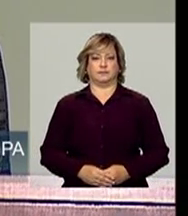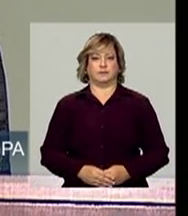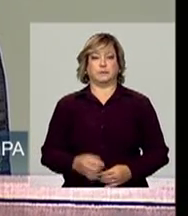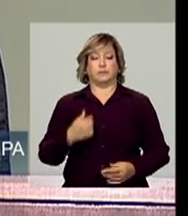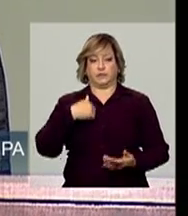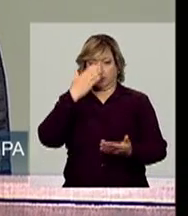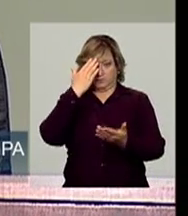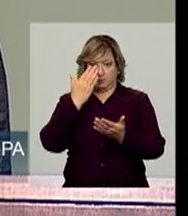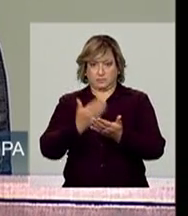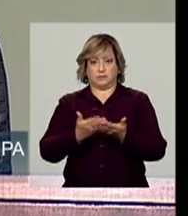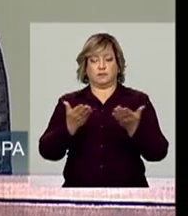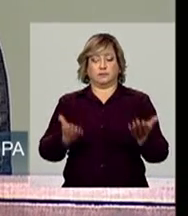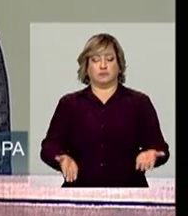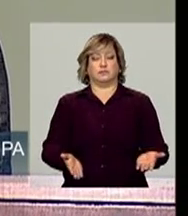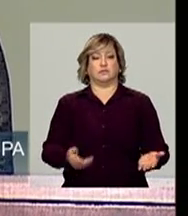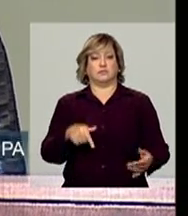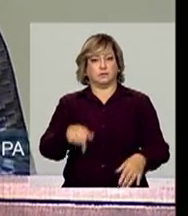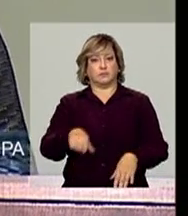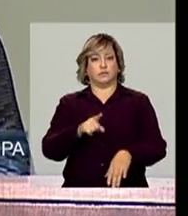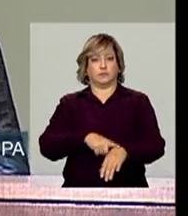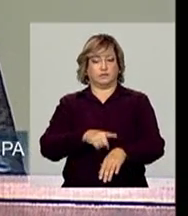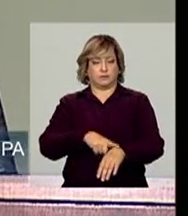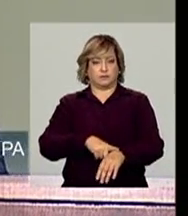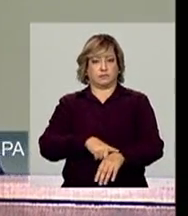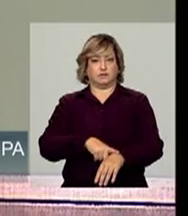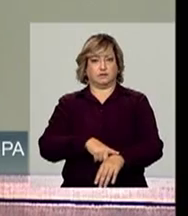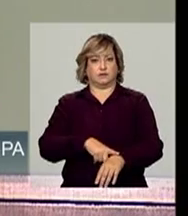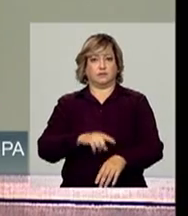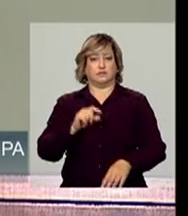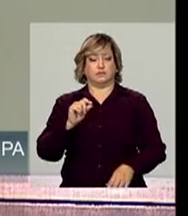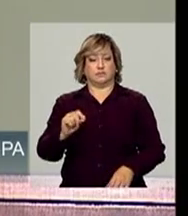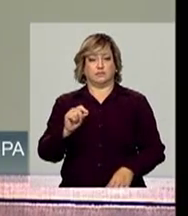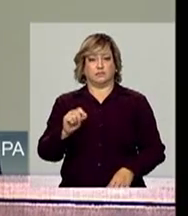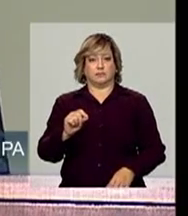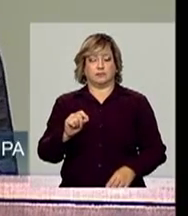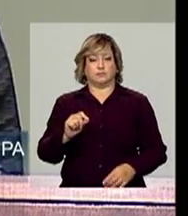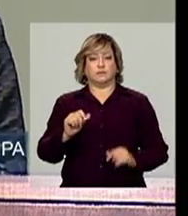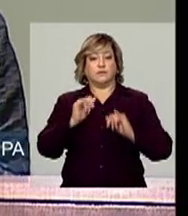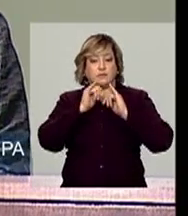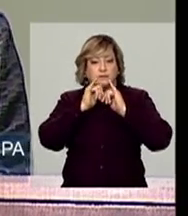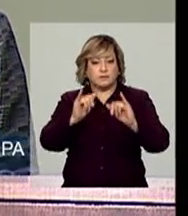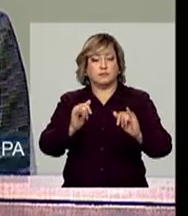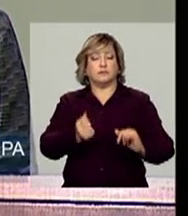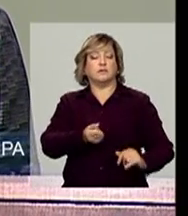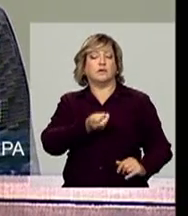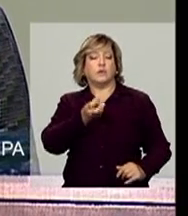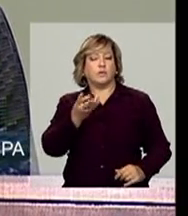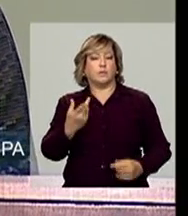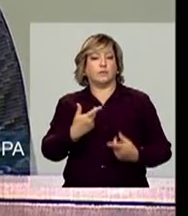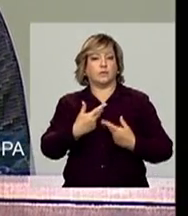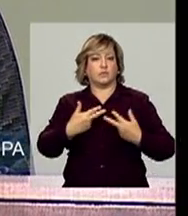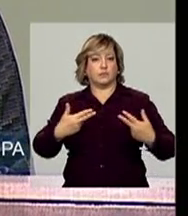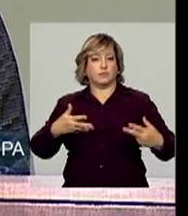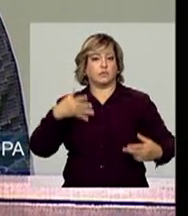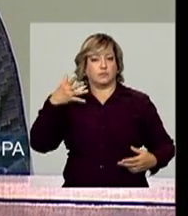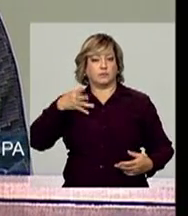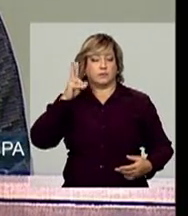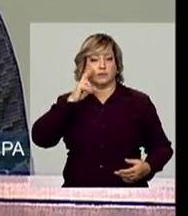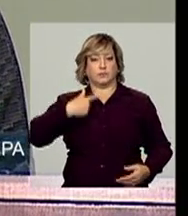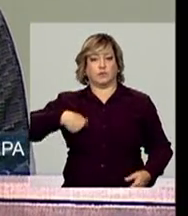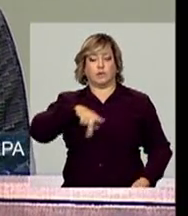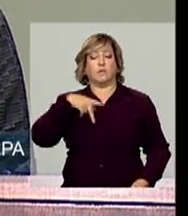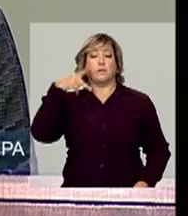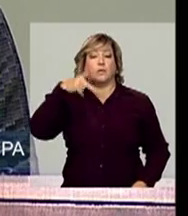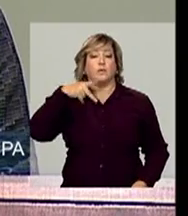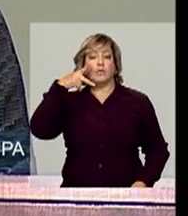Acredito, por isso, que este seja o momento de transmitir-lhes algumas reflexões sobre a nossa política